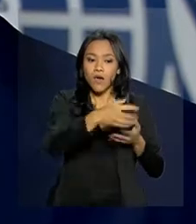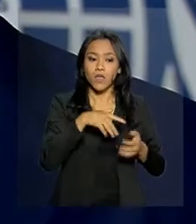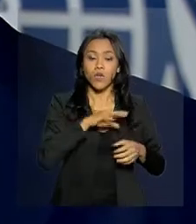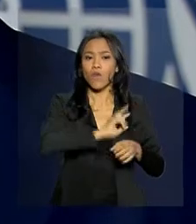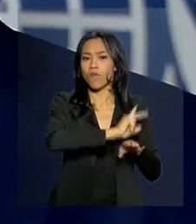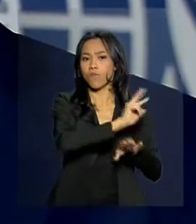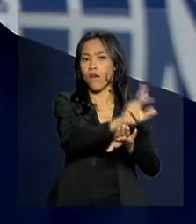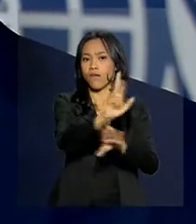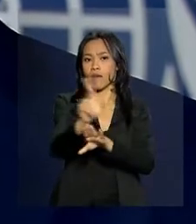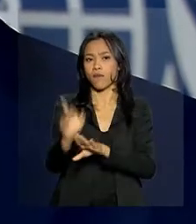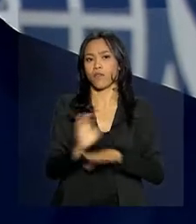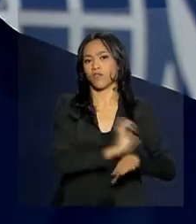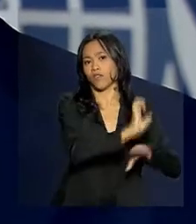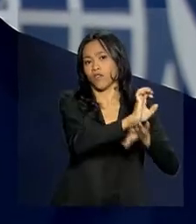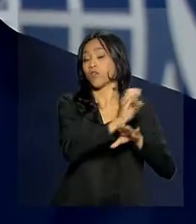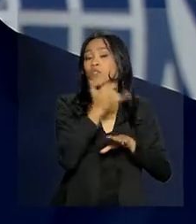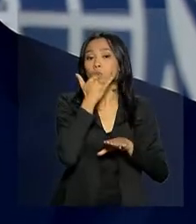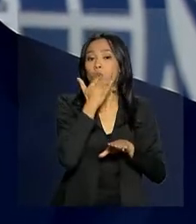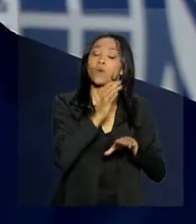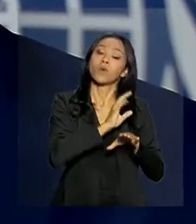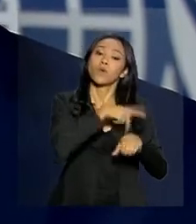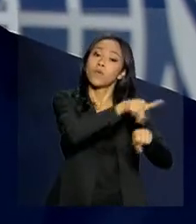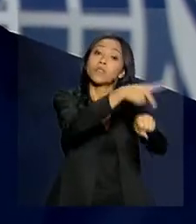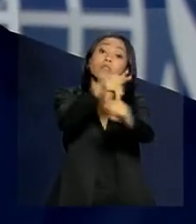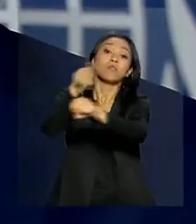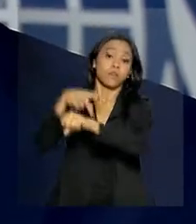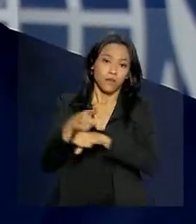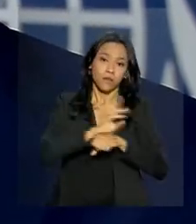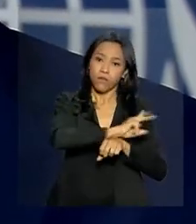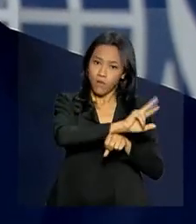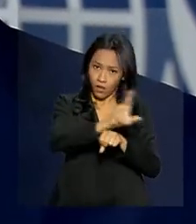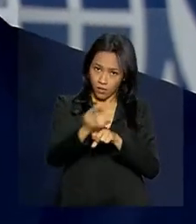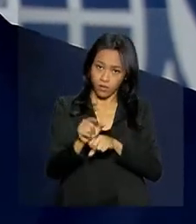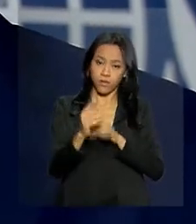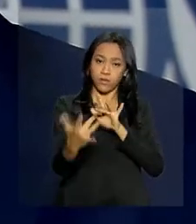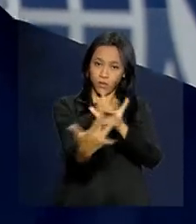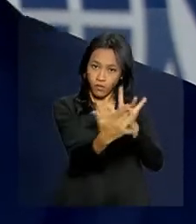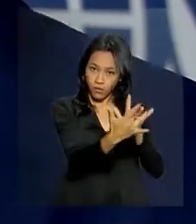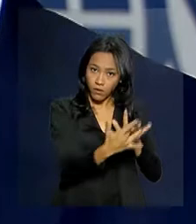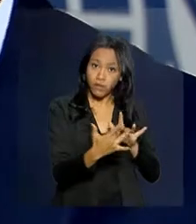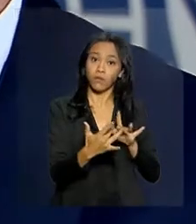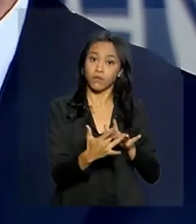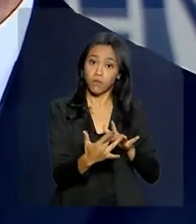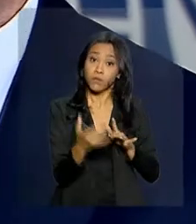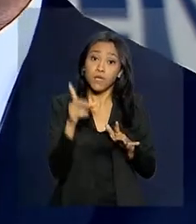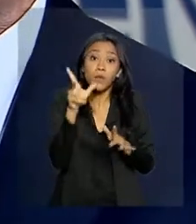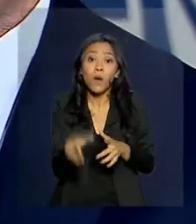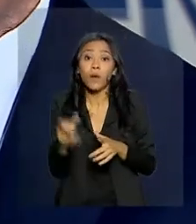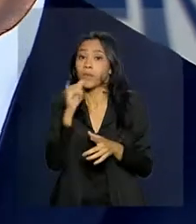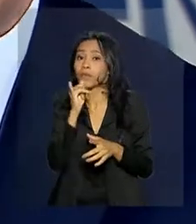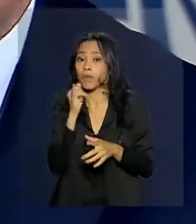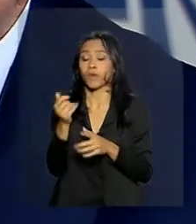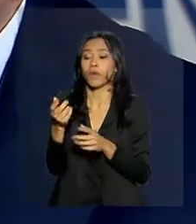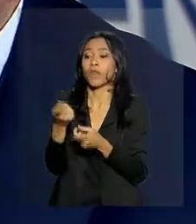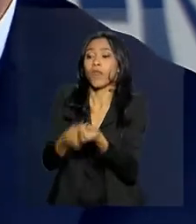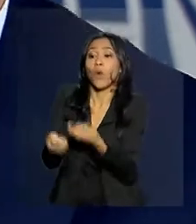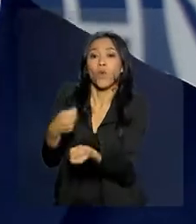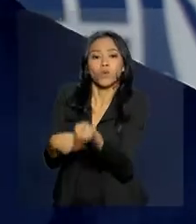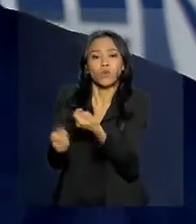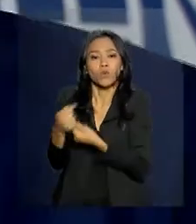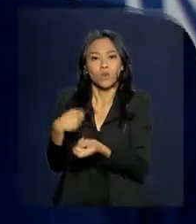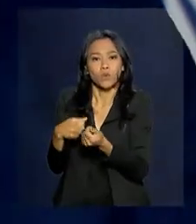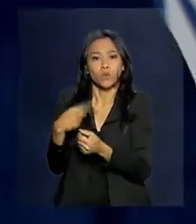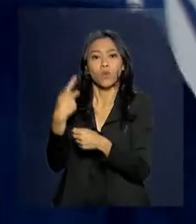interpaíses né ii ou seja você tem a diplomacia parlamentar se tem diploma de negócios quando você incentivo